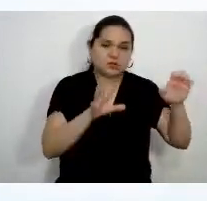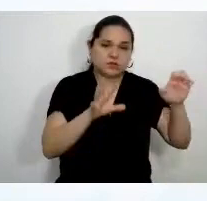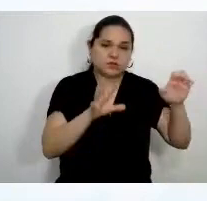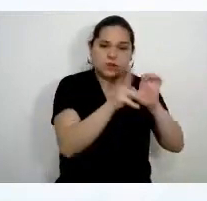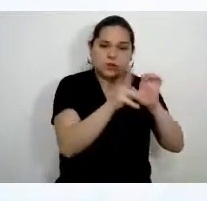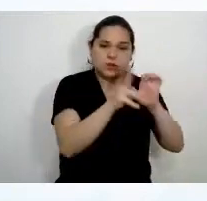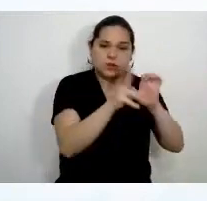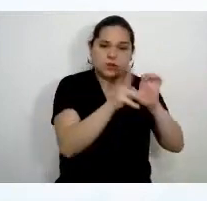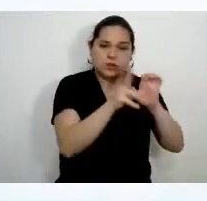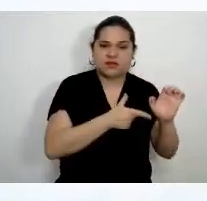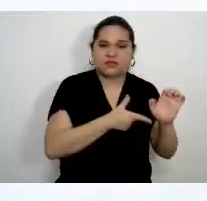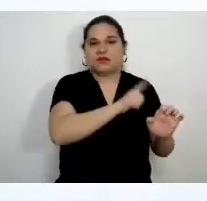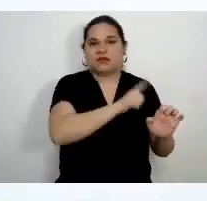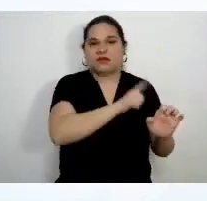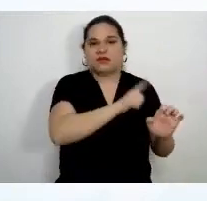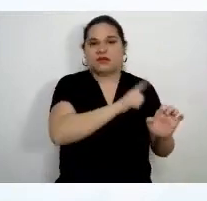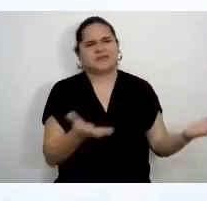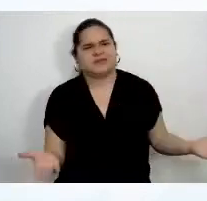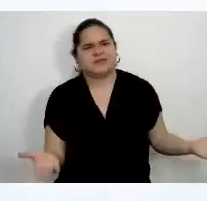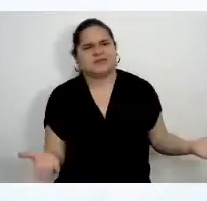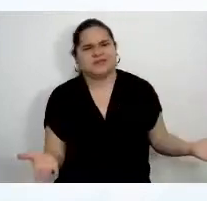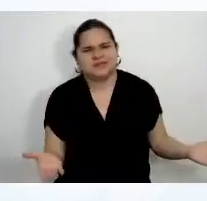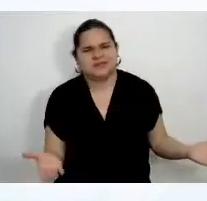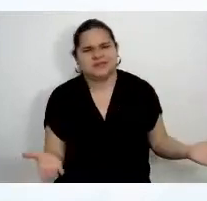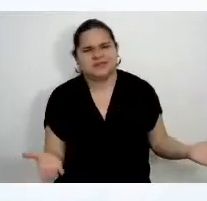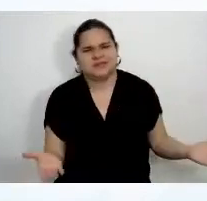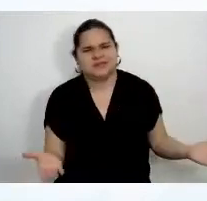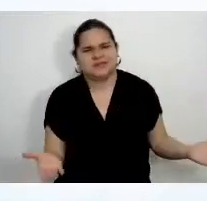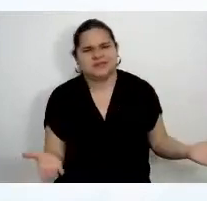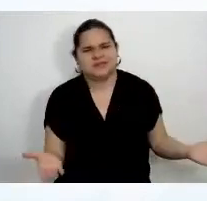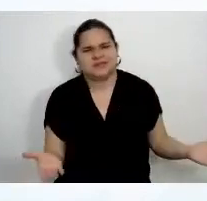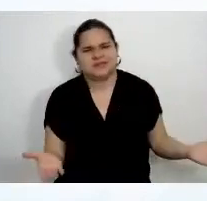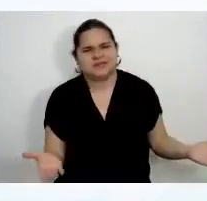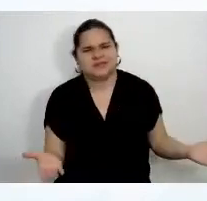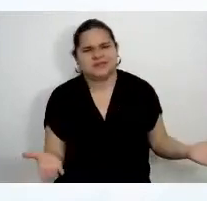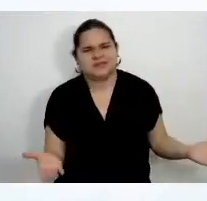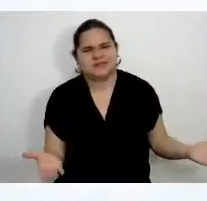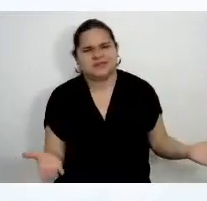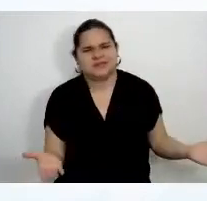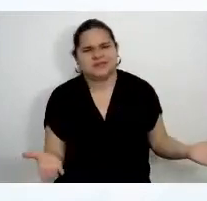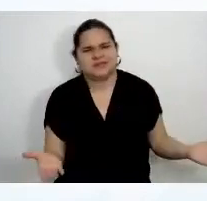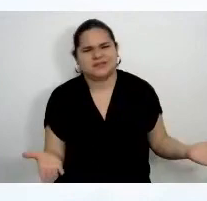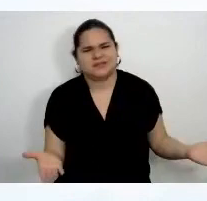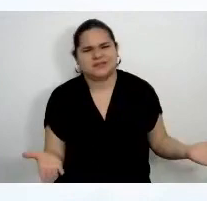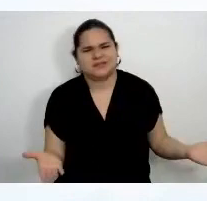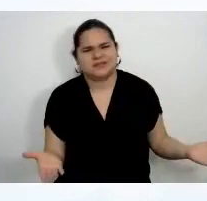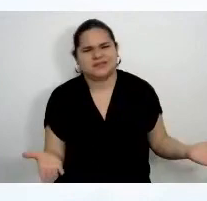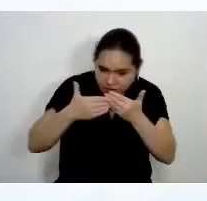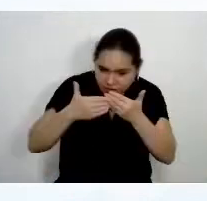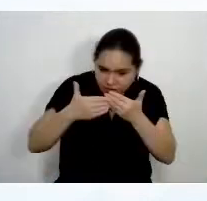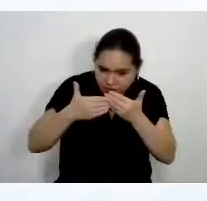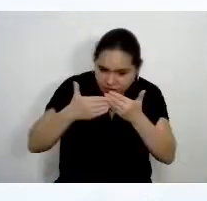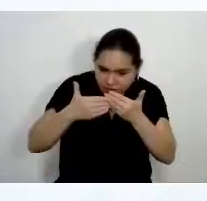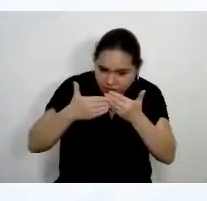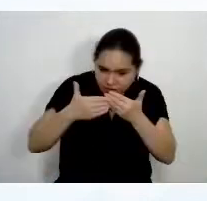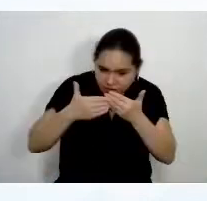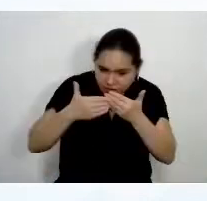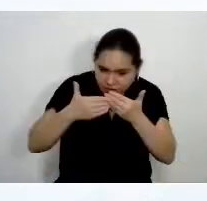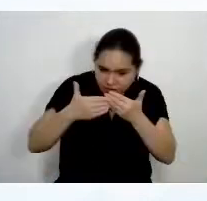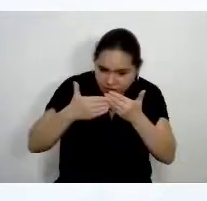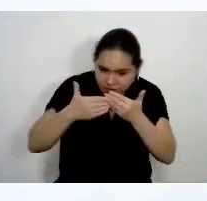bota para trás, passa uma vassoura, mas tem que produzir, tem que fazer coisa para frente. E é isso que a gente não tem visto,